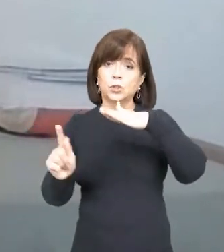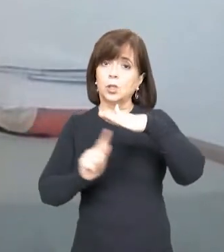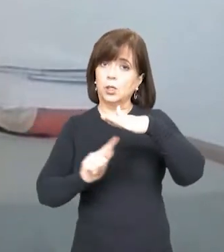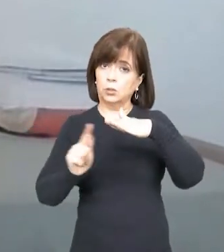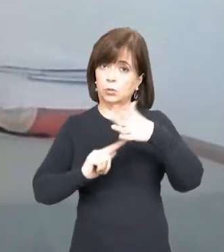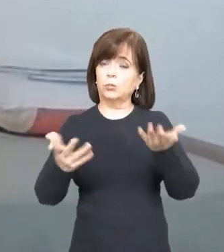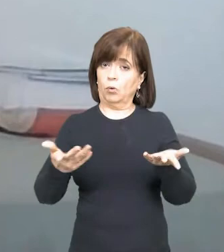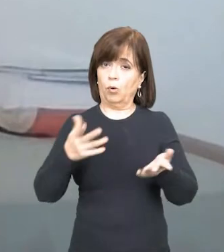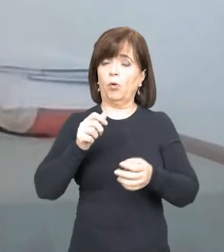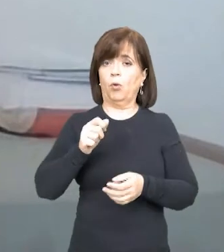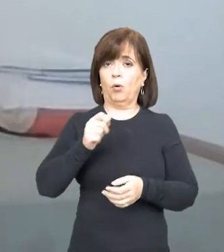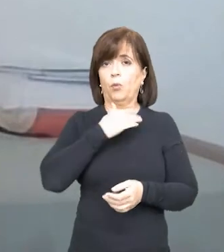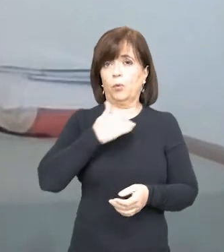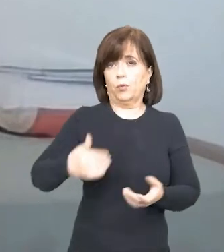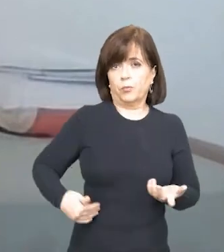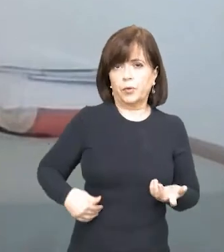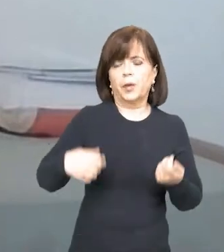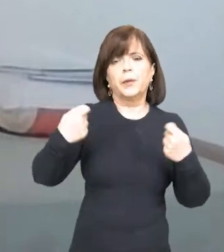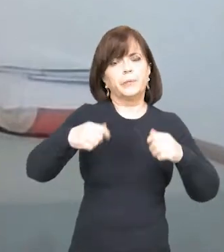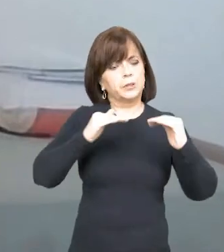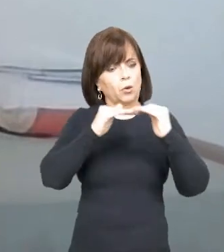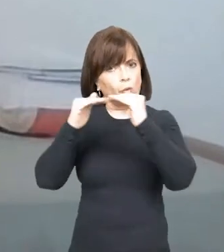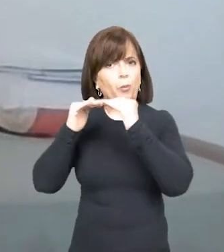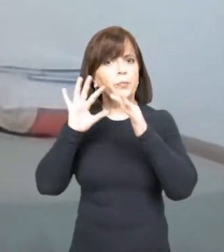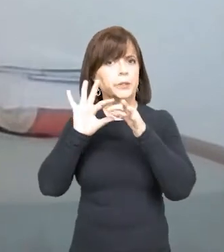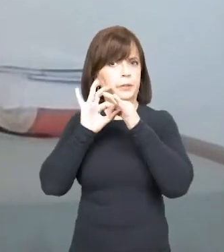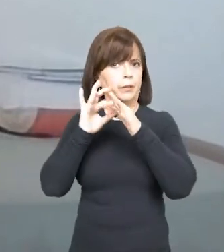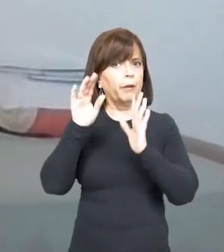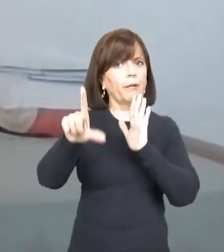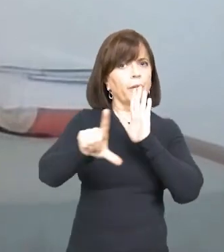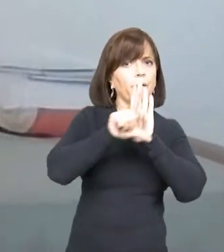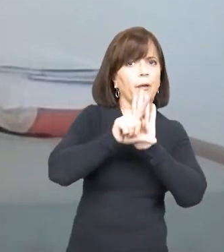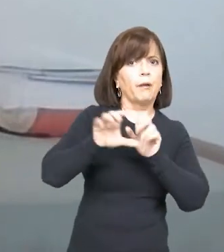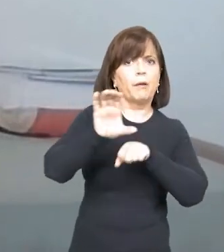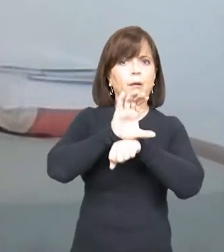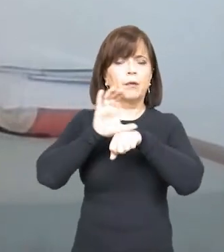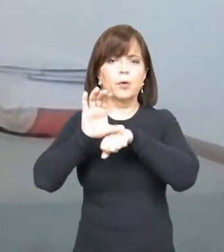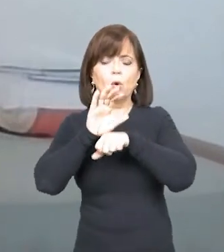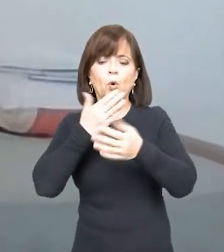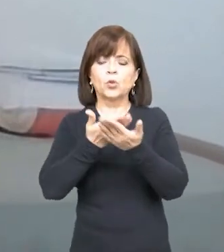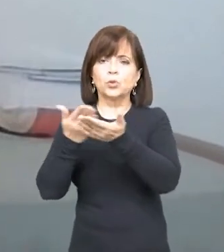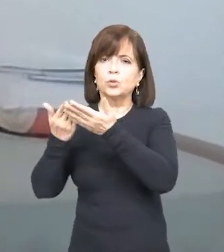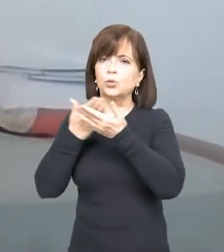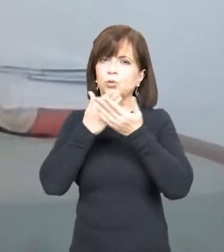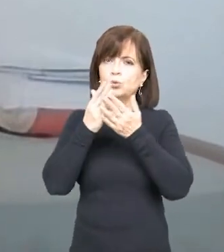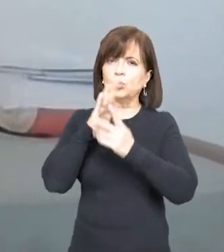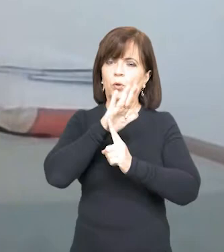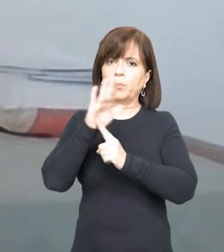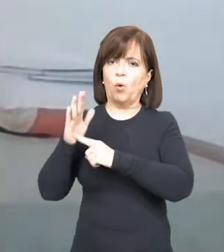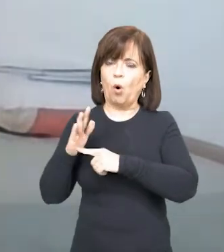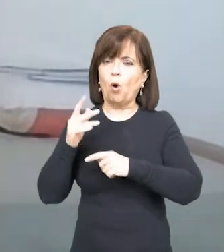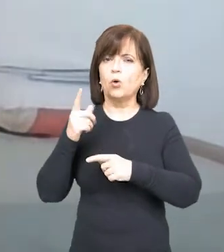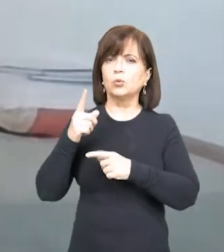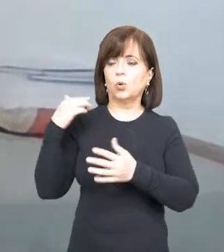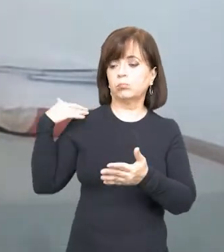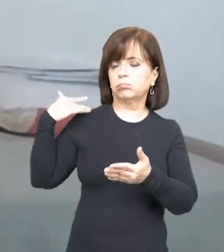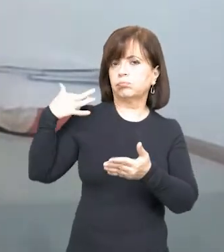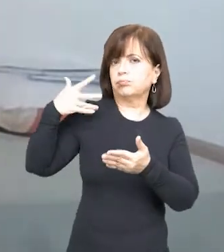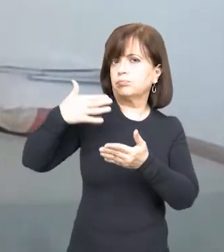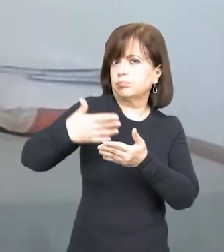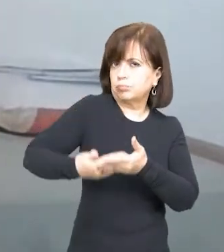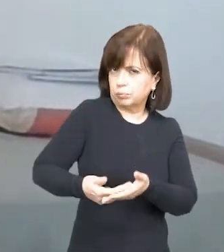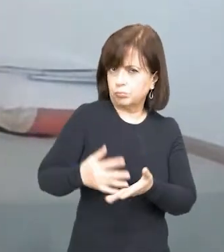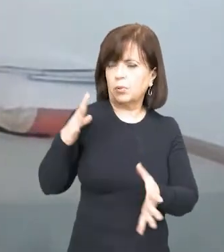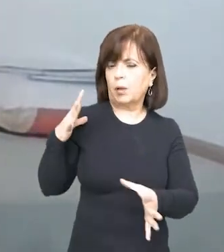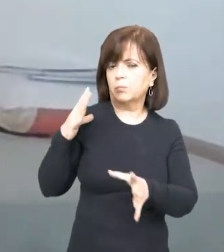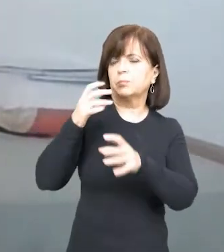que, é claro, tem que ser pautada pela lei, pela Constituição, pelos estudos e evidências científicas que foram sendo construídas ao longo aí desse mais de um